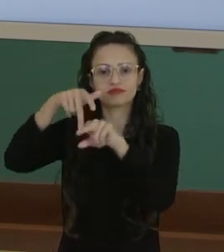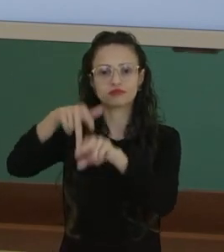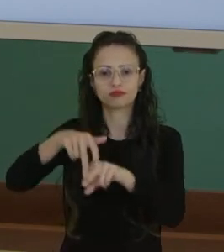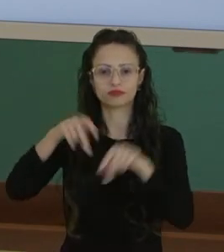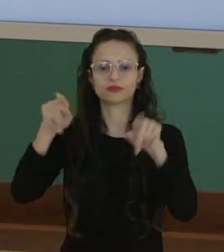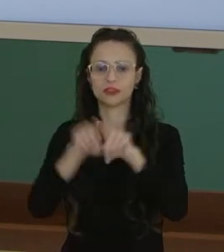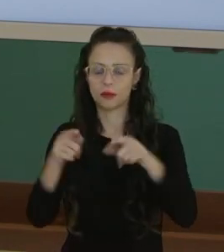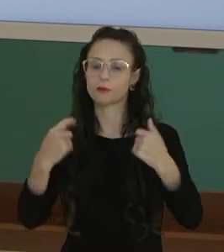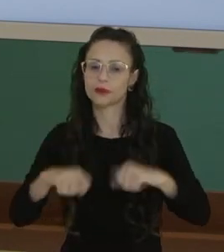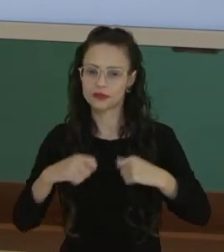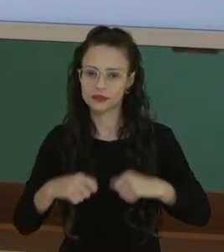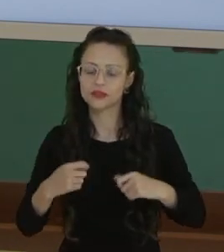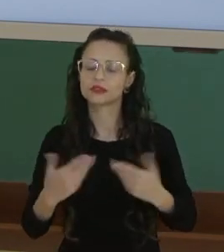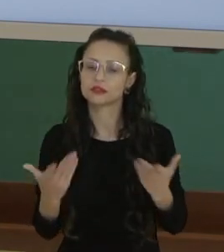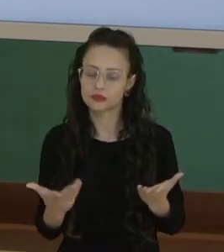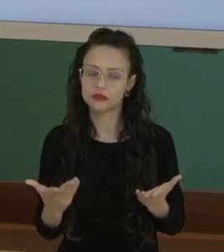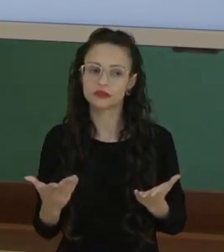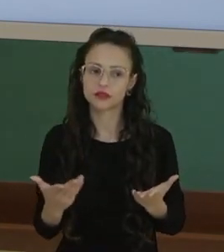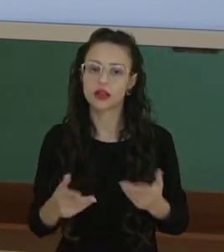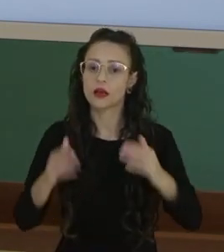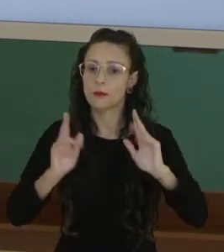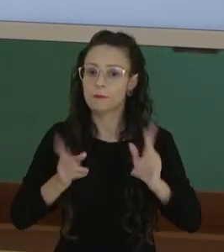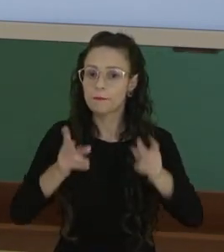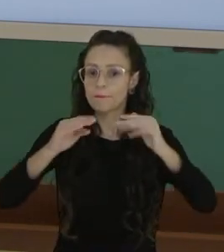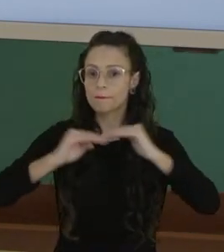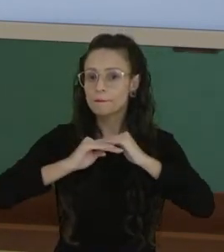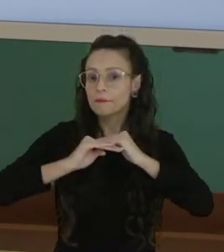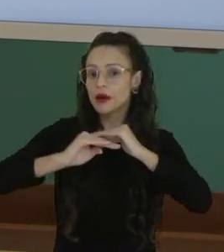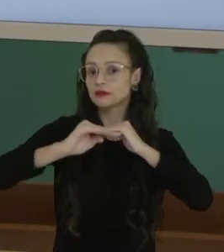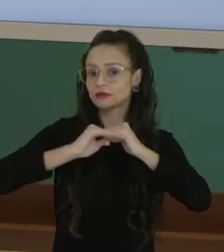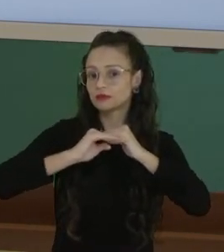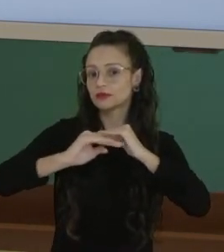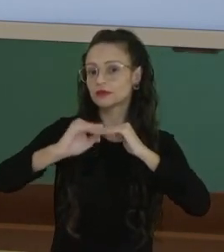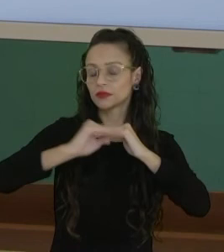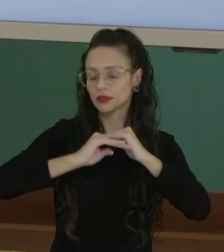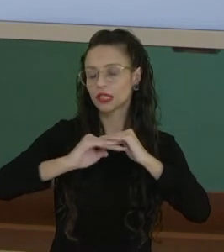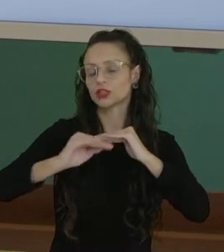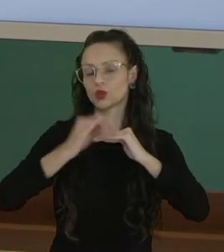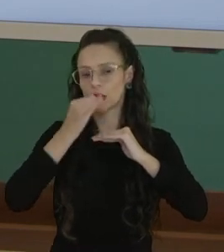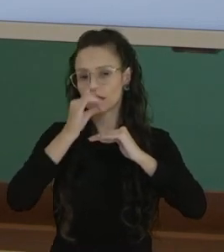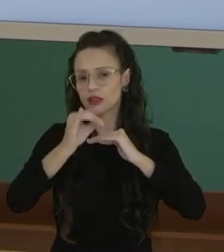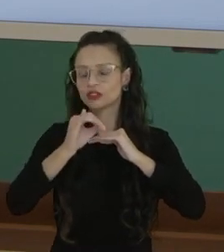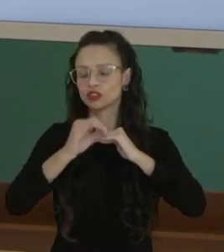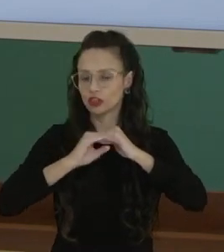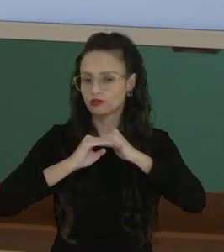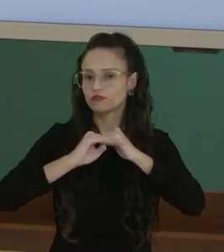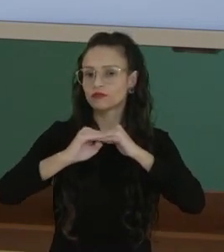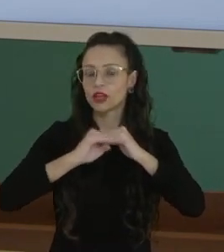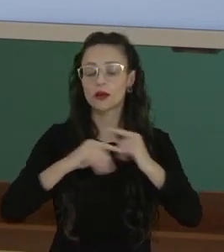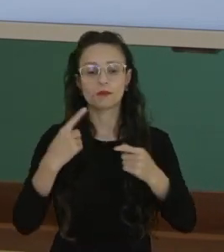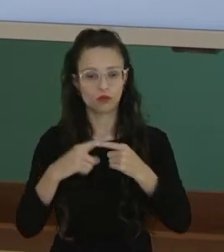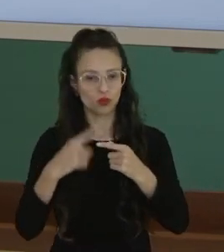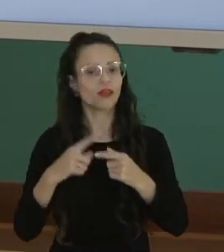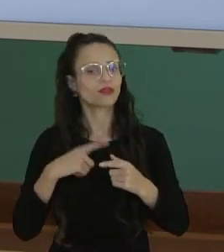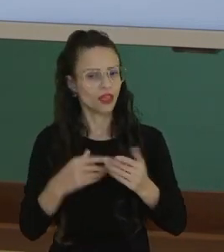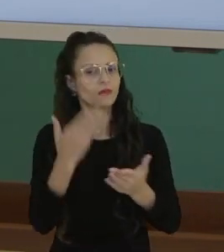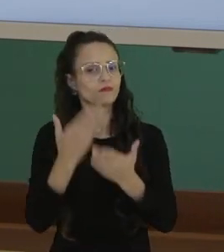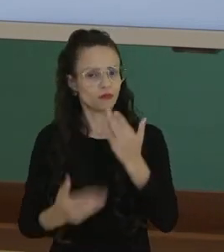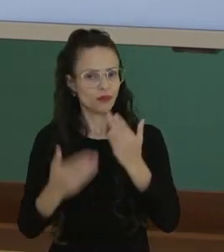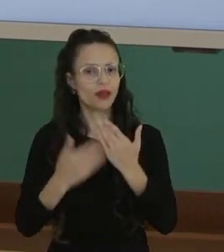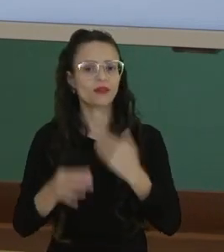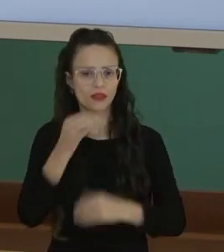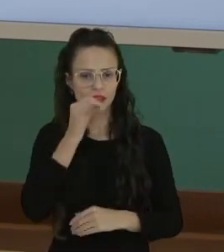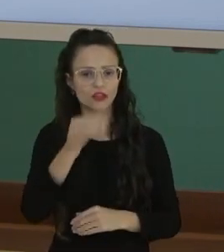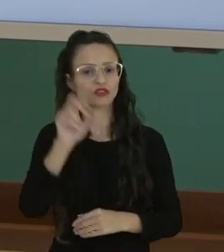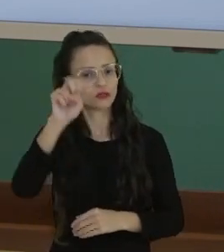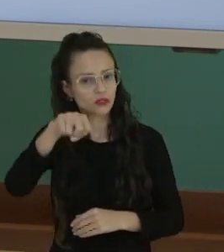tal. Então ele está de alguma forma mantendo a energia sempre conservada, porque existe um desgaste mesmo. Ou